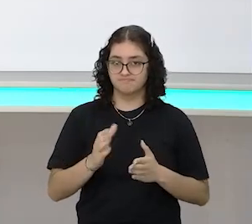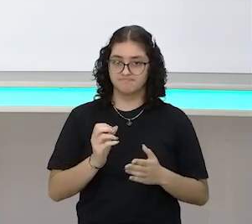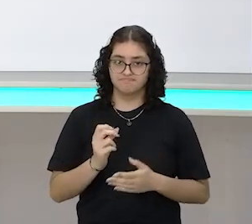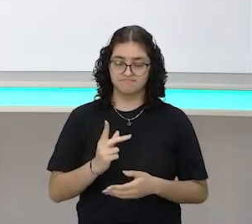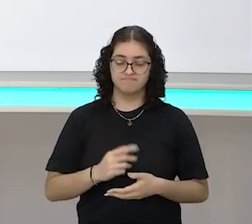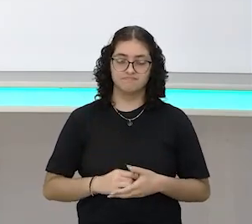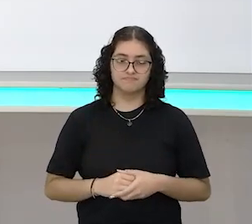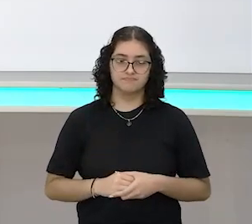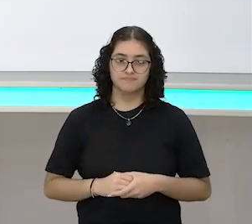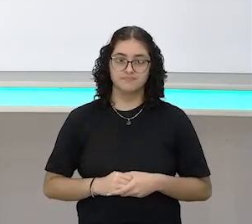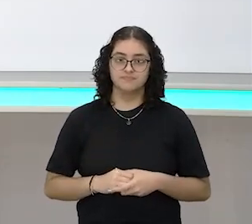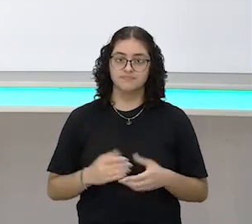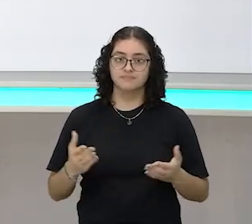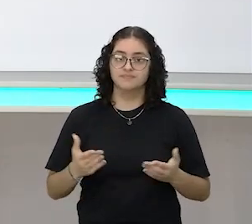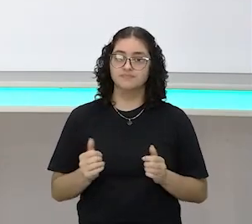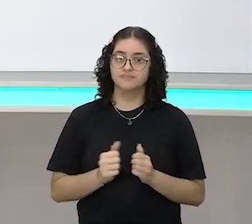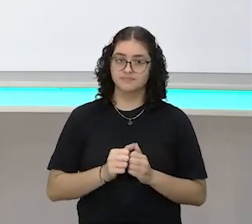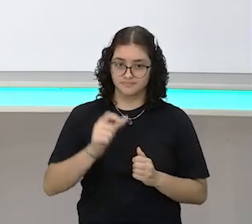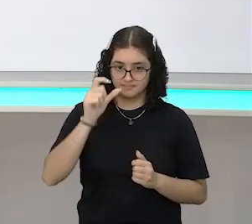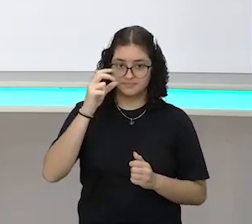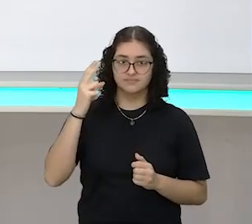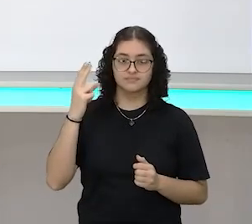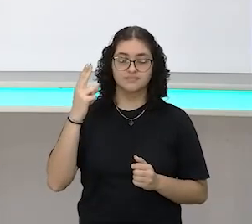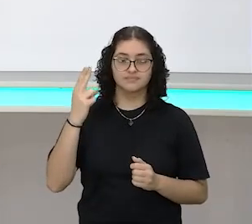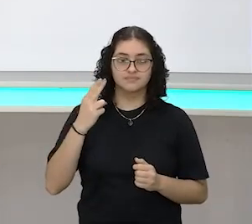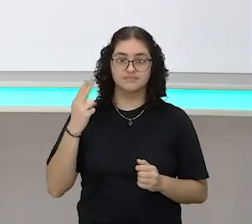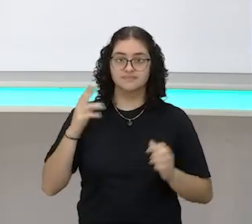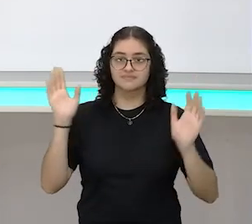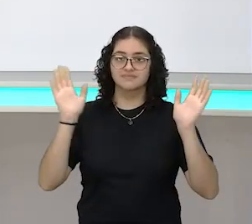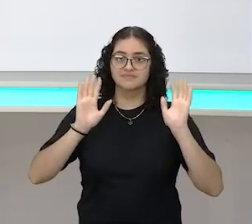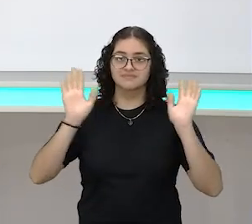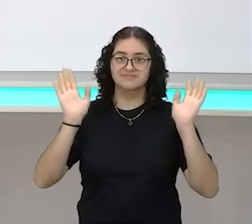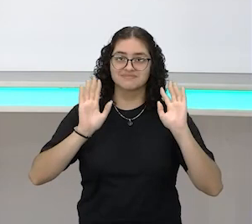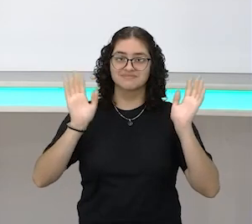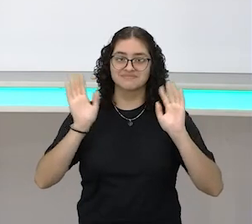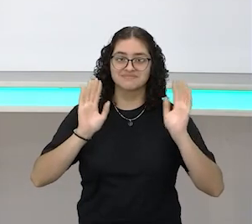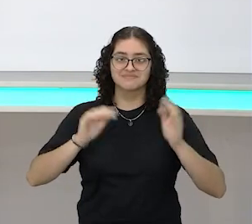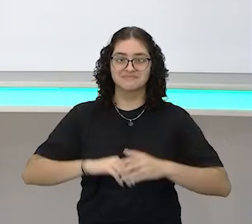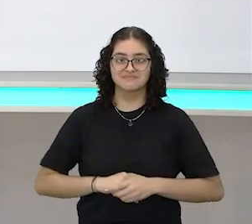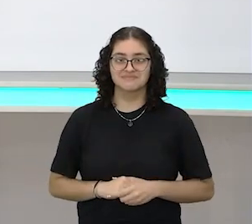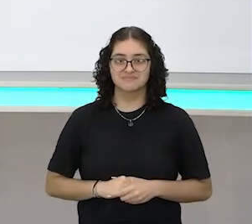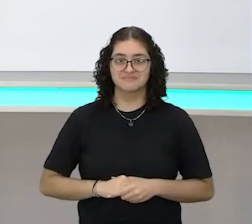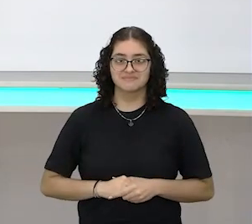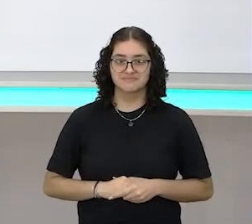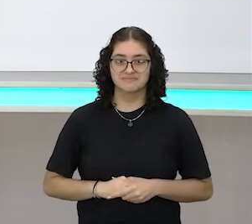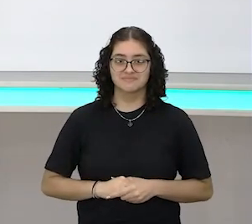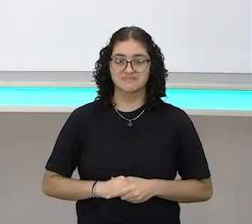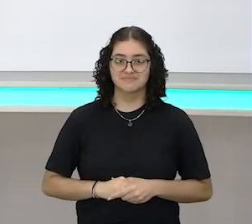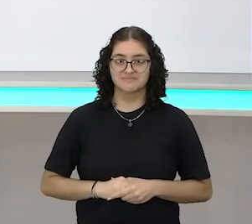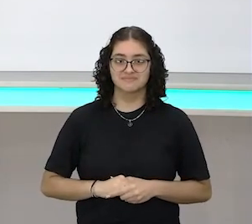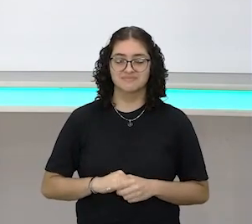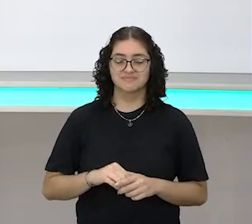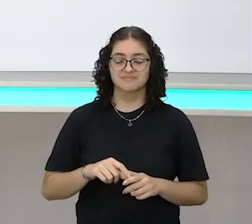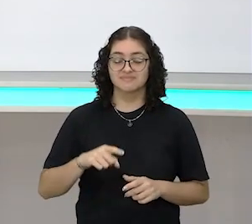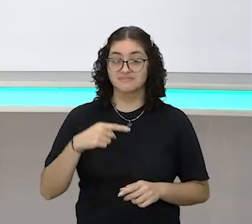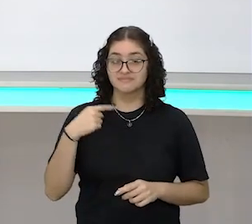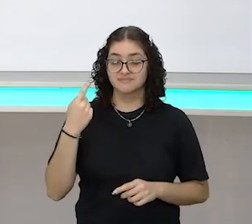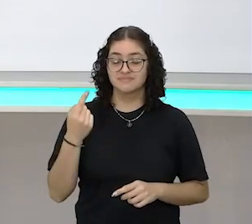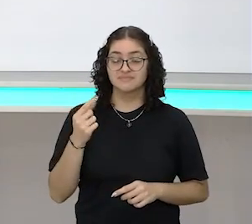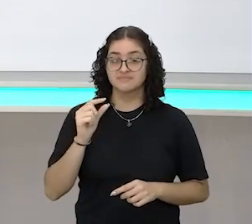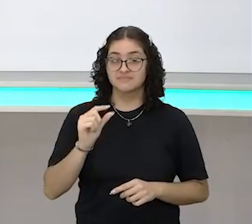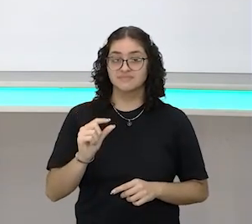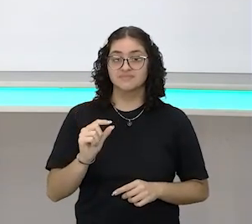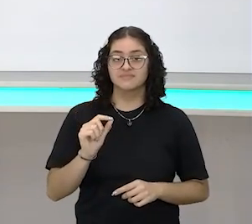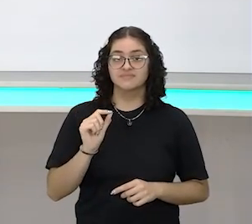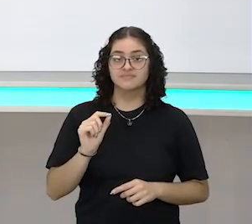E hoje a gente tá com a Natália, que vai dar um tchauzinho aí pra galera. Aí, Natália, valeu. E daqui a pouquinho vai